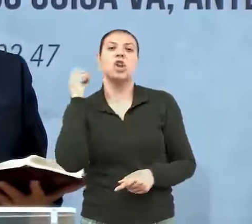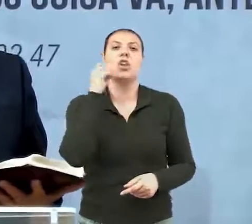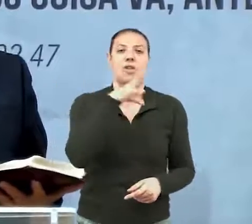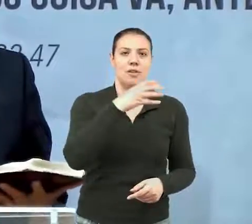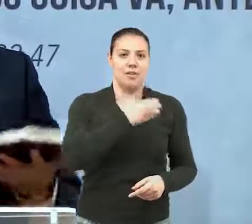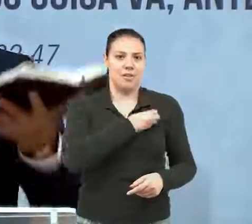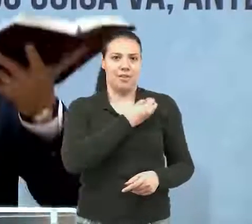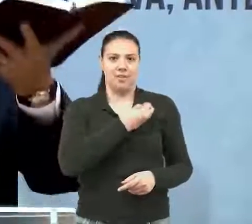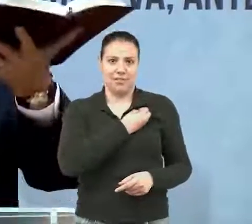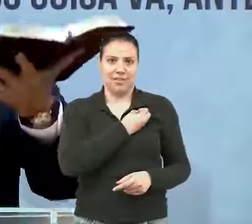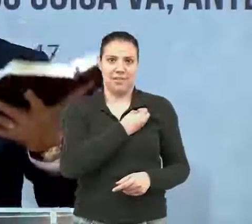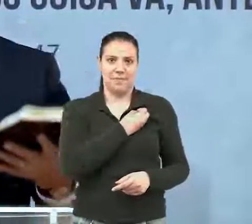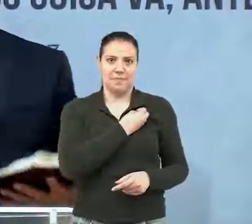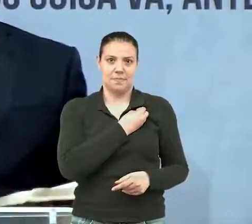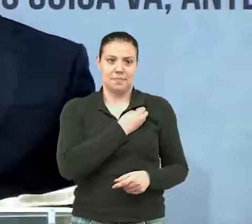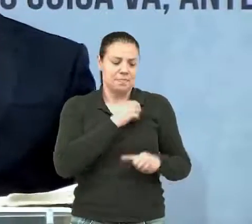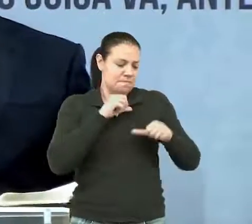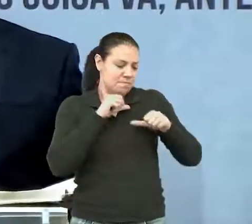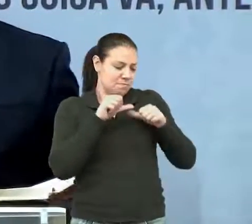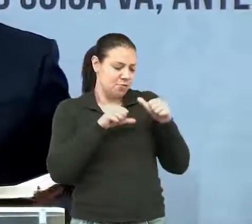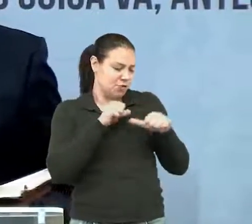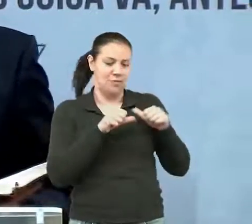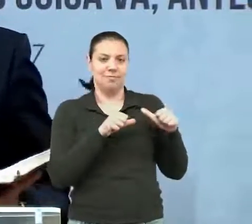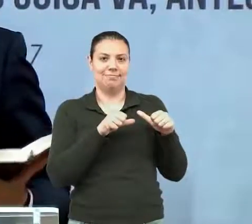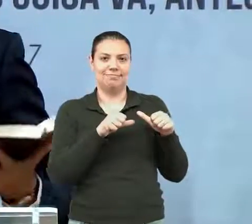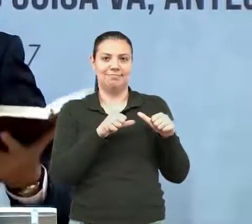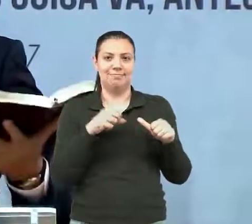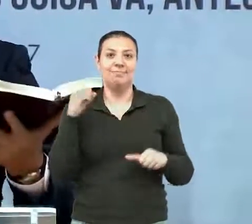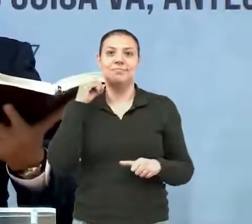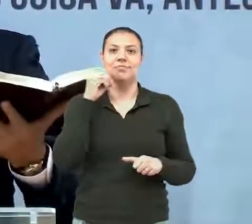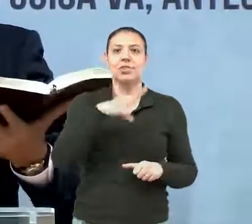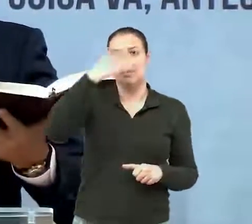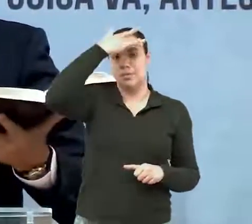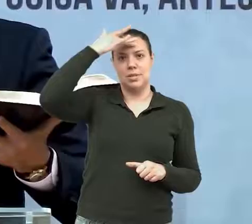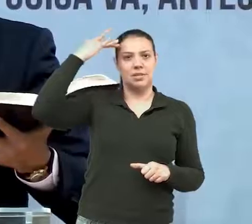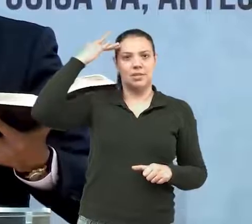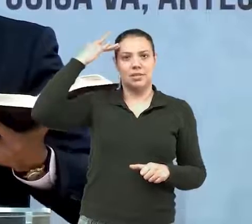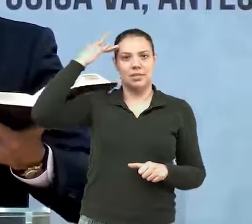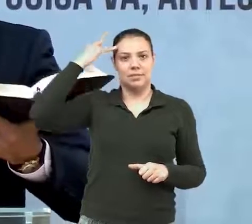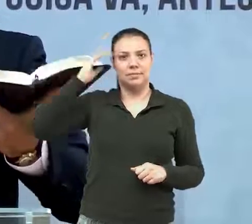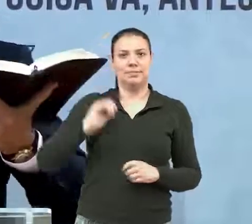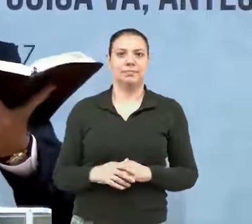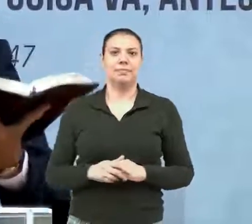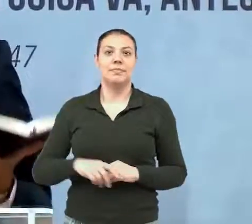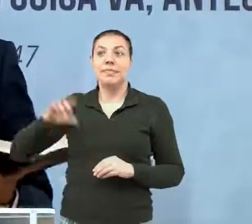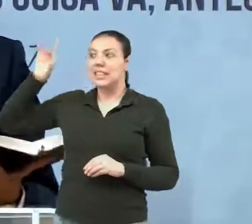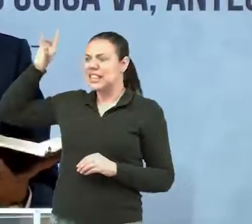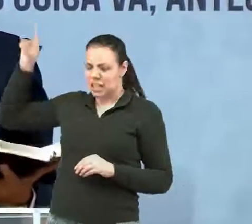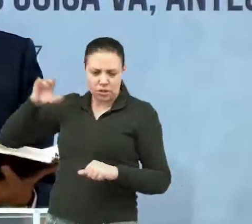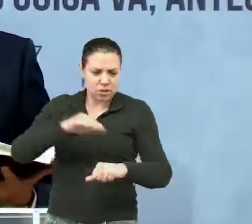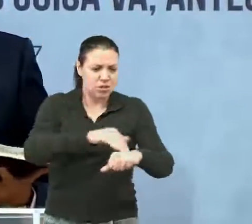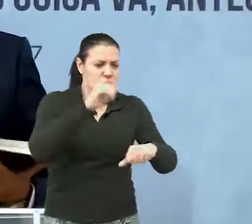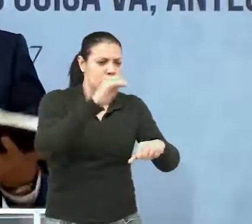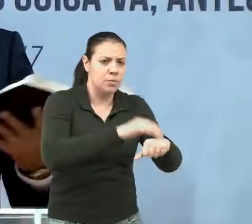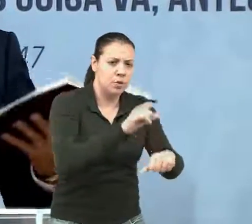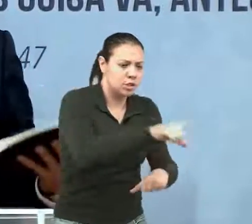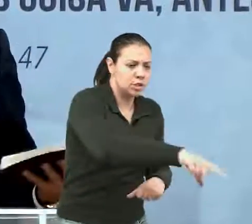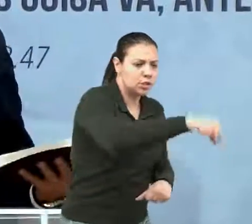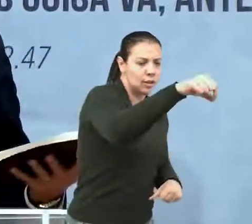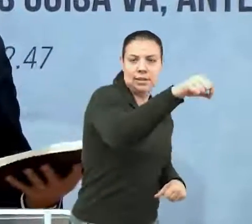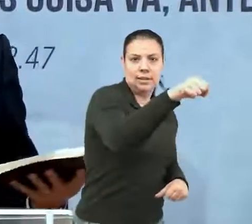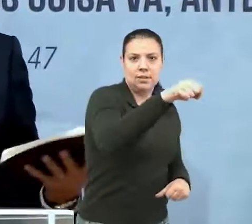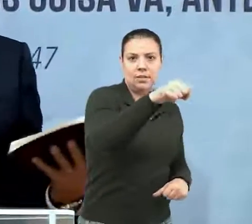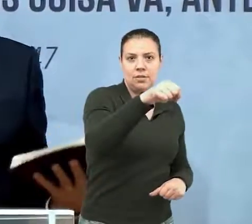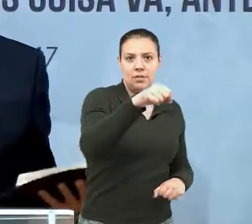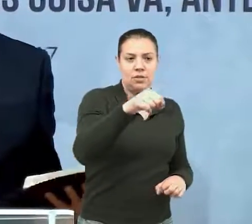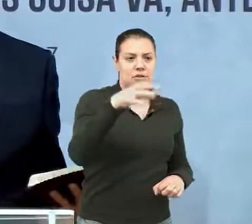Espírito, você é uma nova criatura. Deus chamou você de forma eficaz. Eu não sei